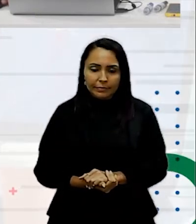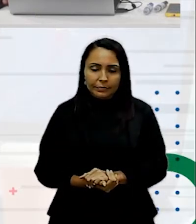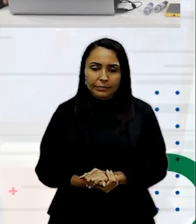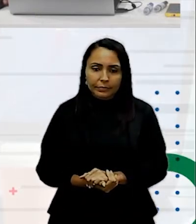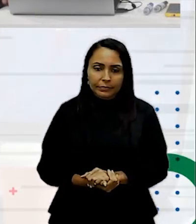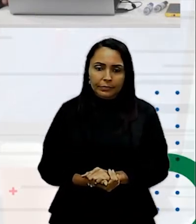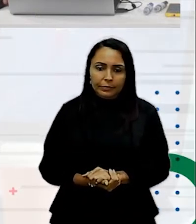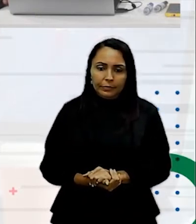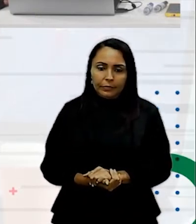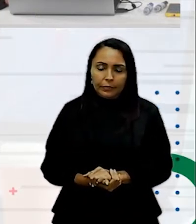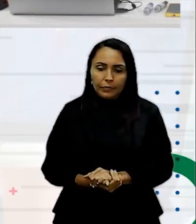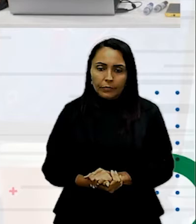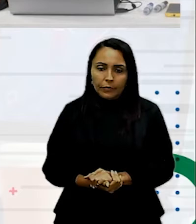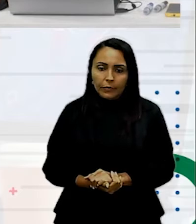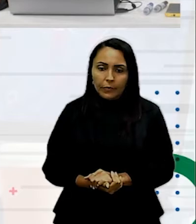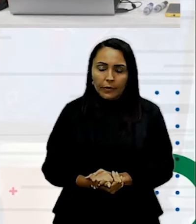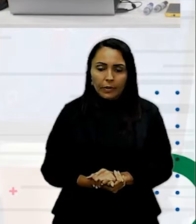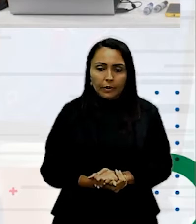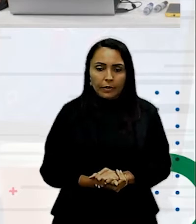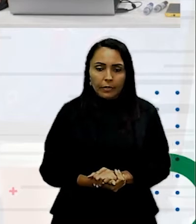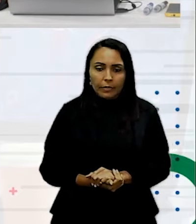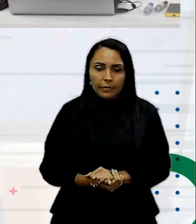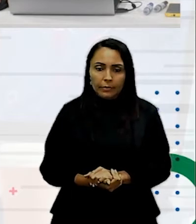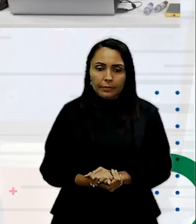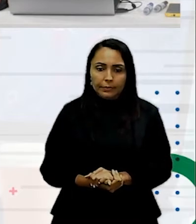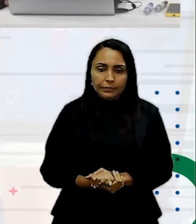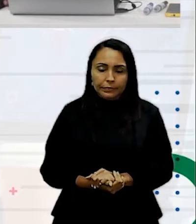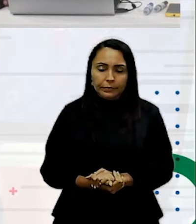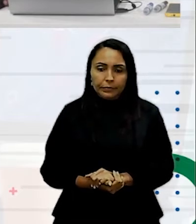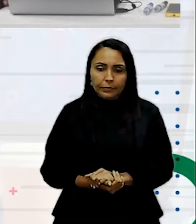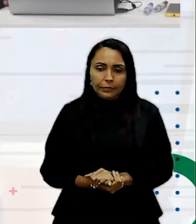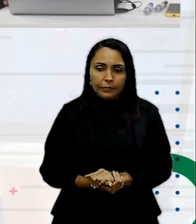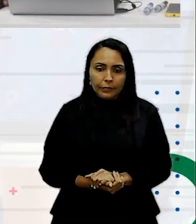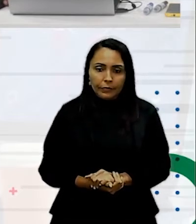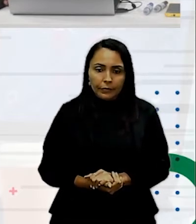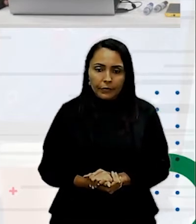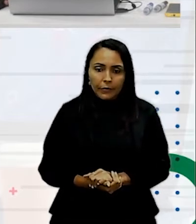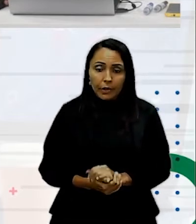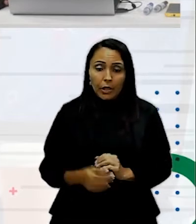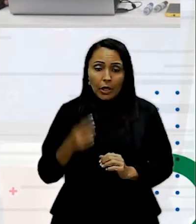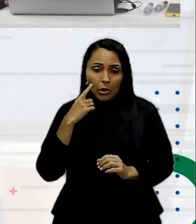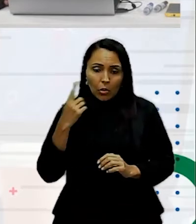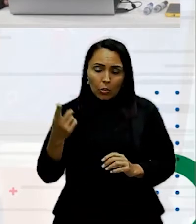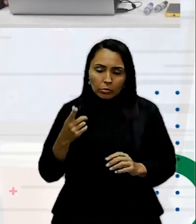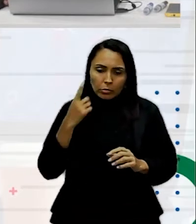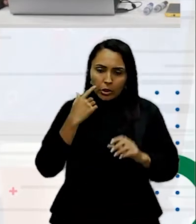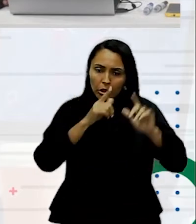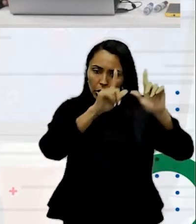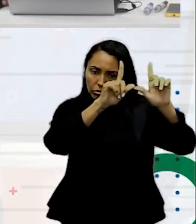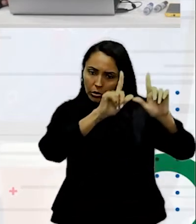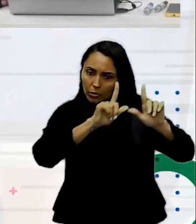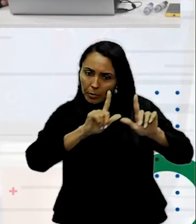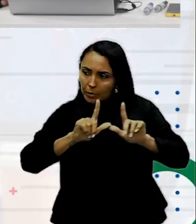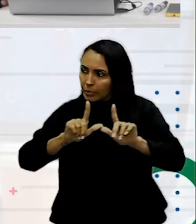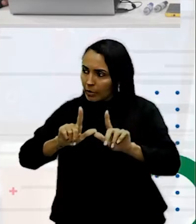Consigo mover ela e com a Scale eu escalono esse mesmo objeto